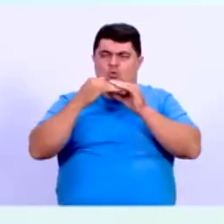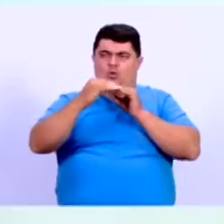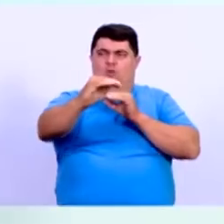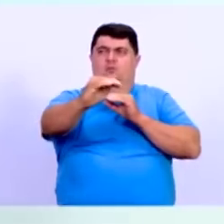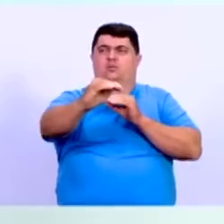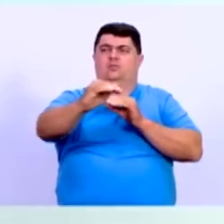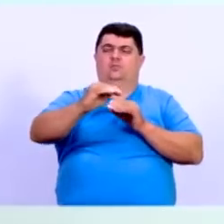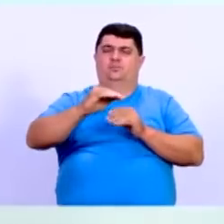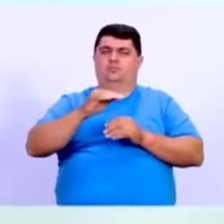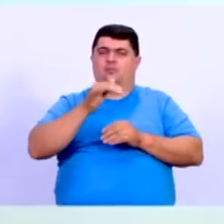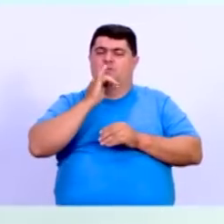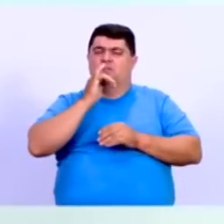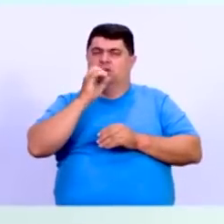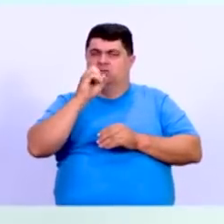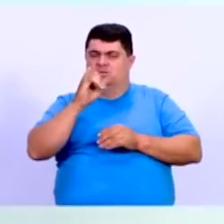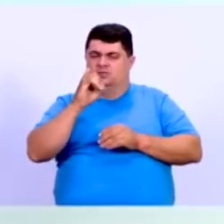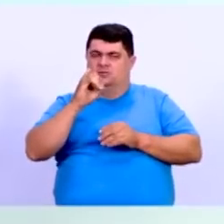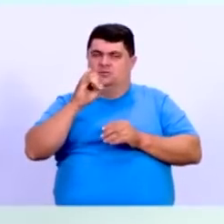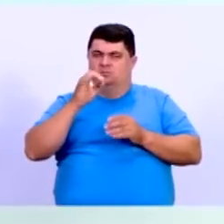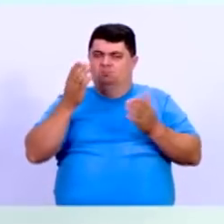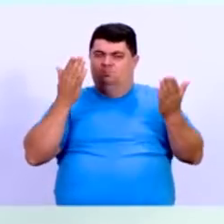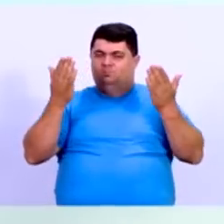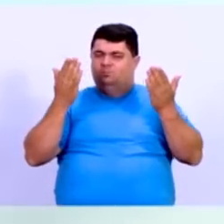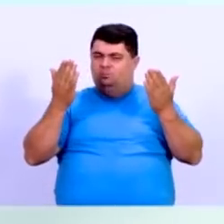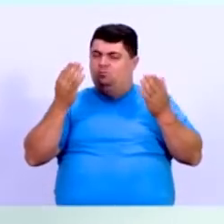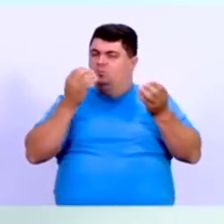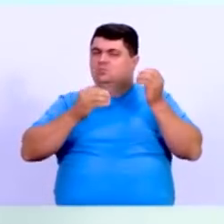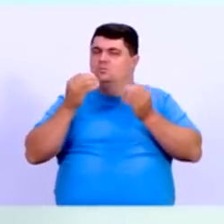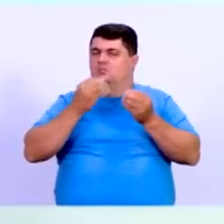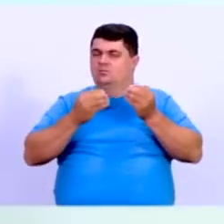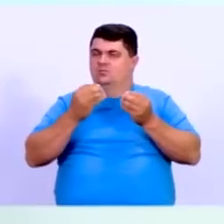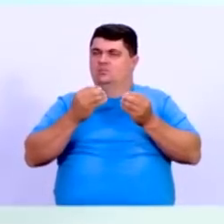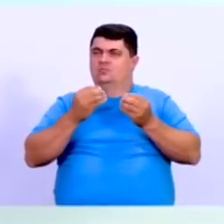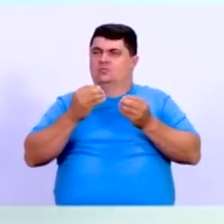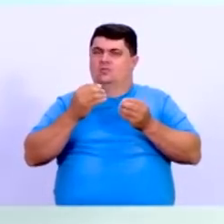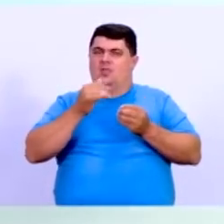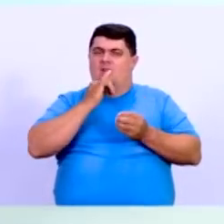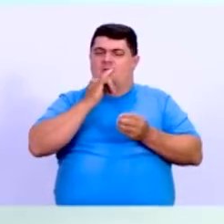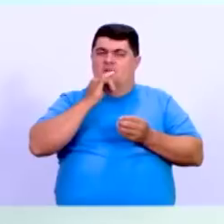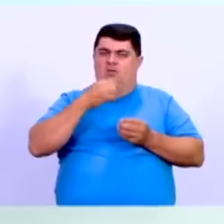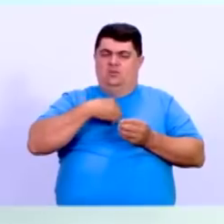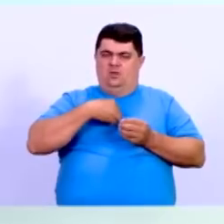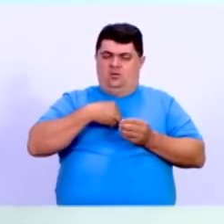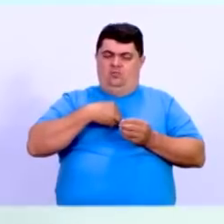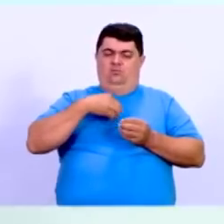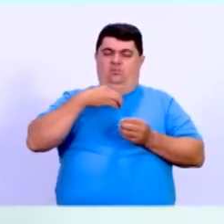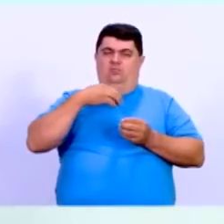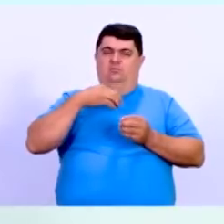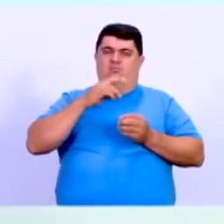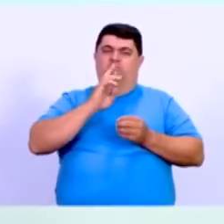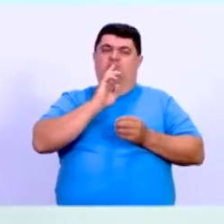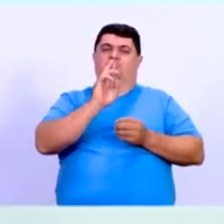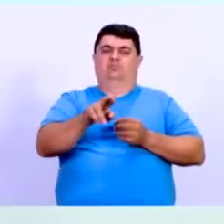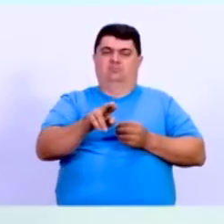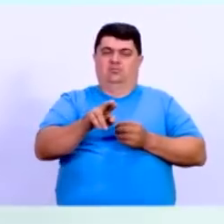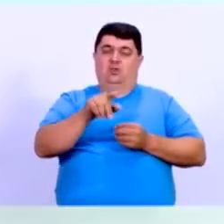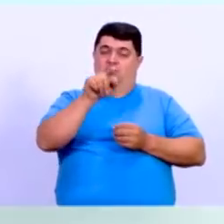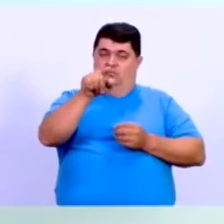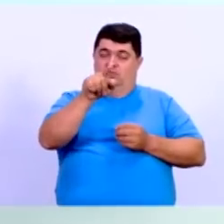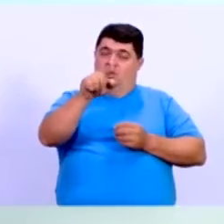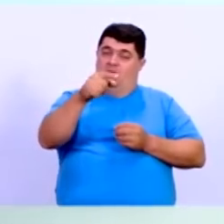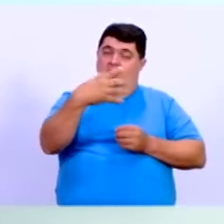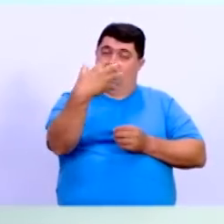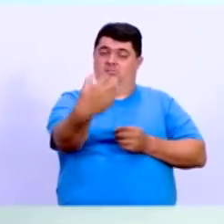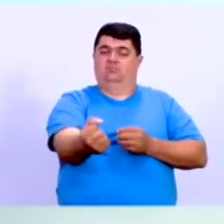interessante, pessoal. Se a gente fizer uma analogia, uma comparação bem tranquila aqui, eu sou o transmissor e você do outro lado aí é o